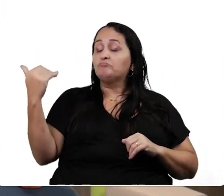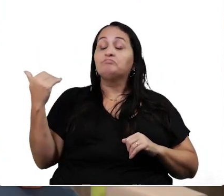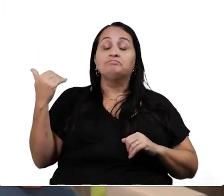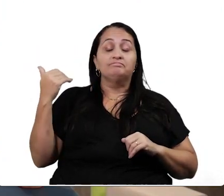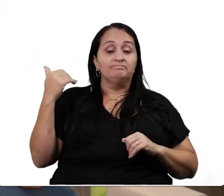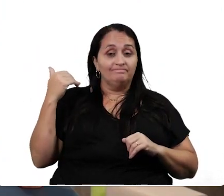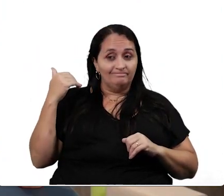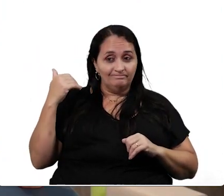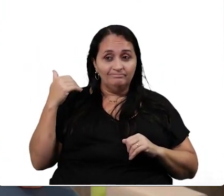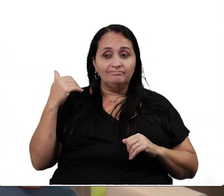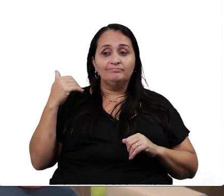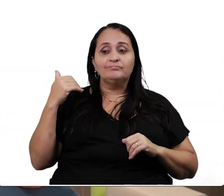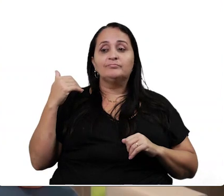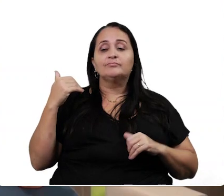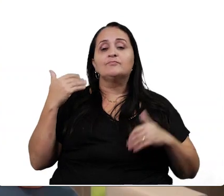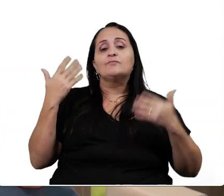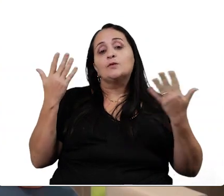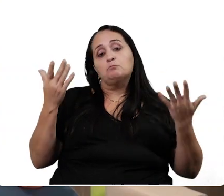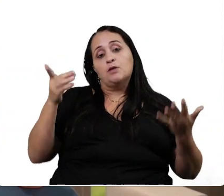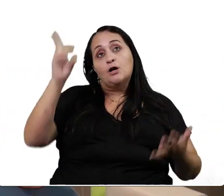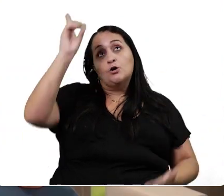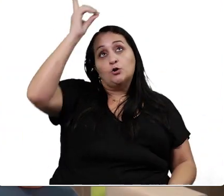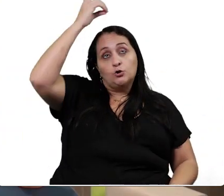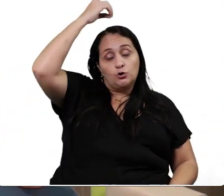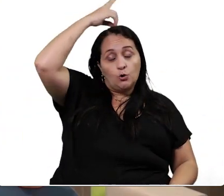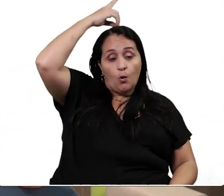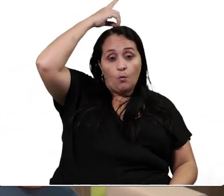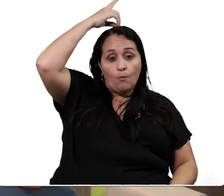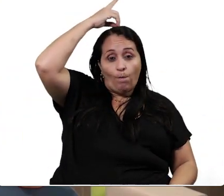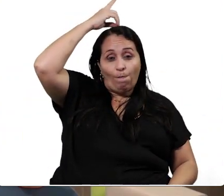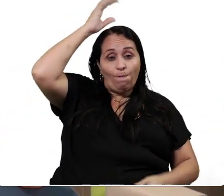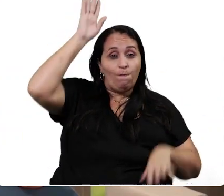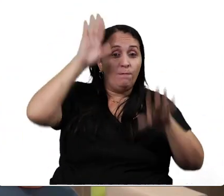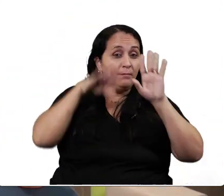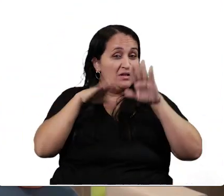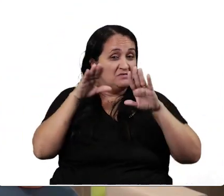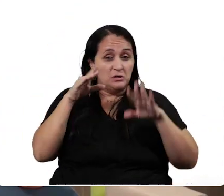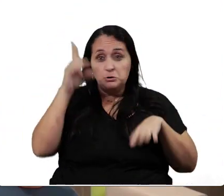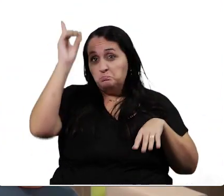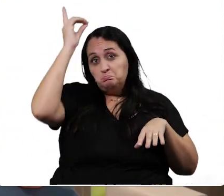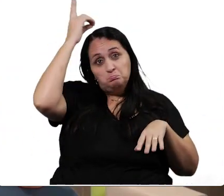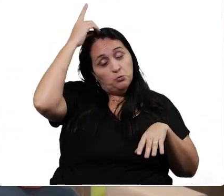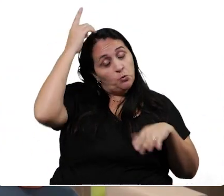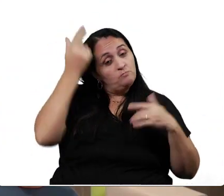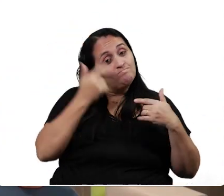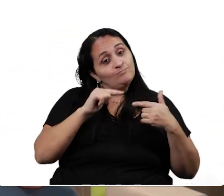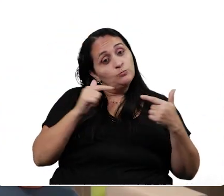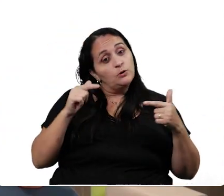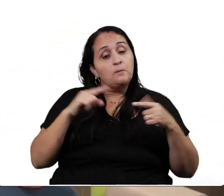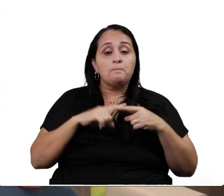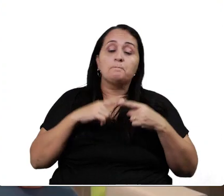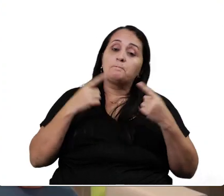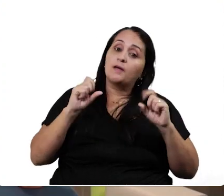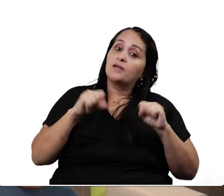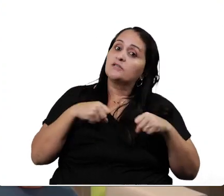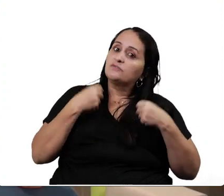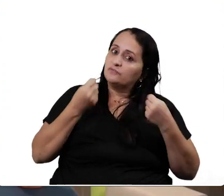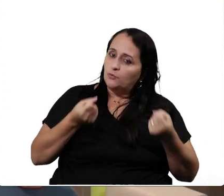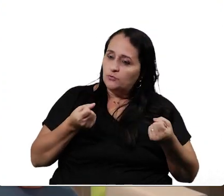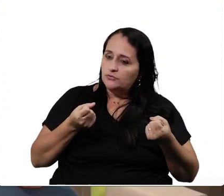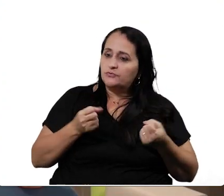Então, o que a gente não tem dom, a gente também consegue chegar lá com esforço. Segundo o que Pelé falou